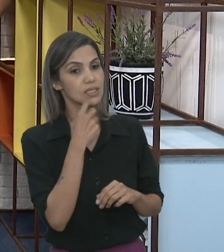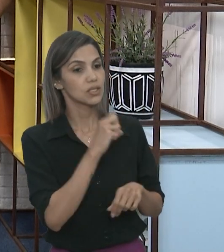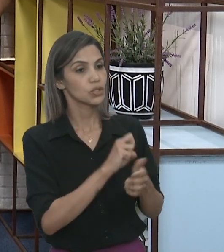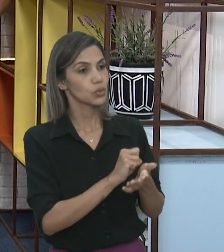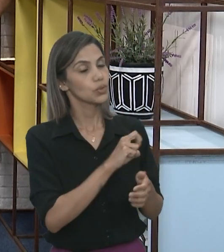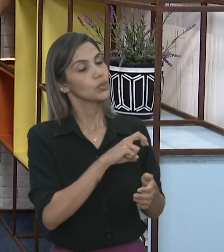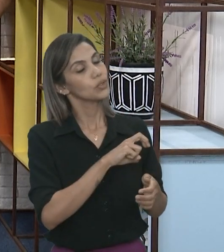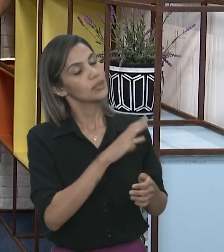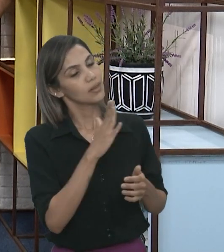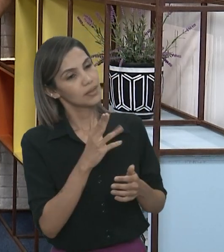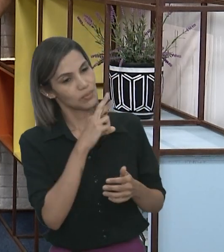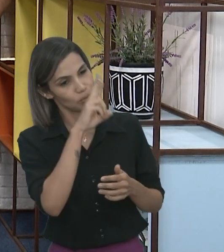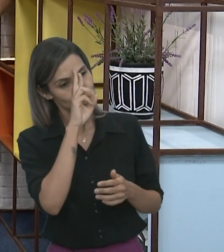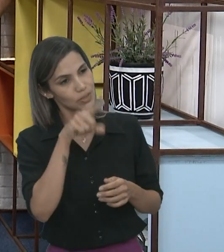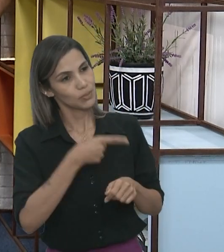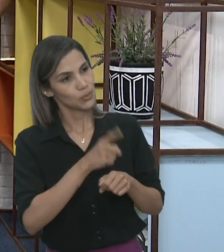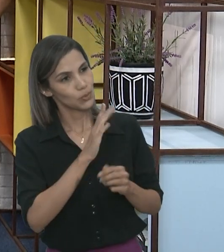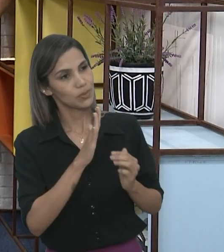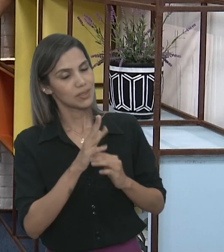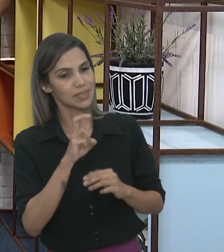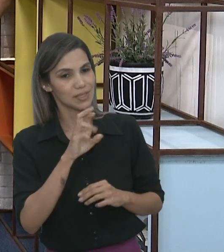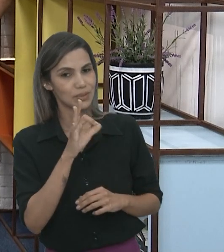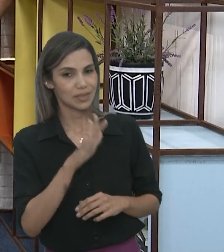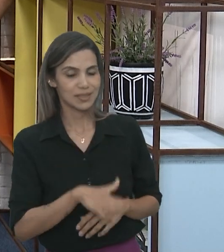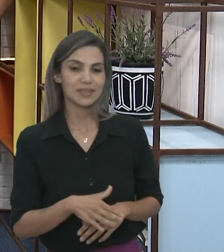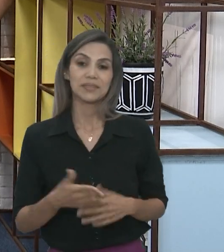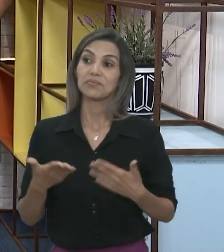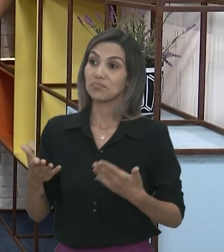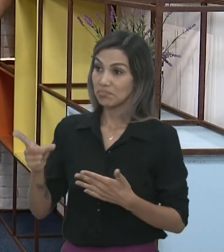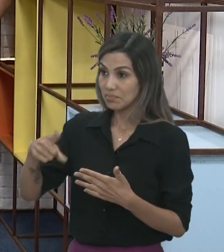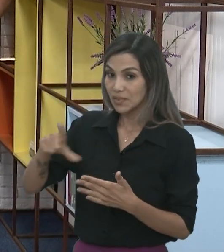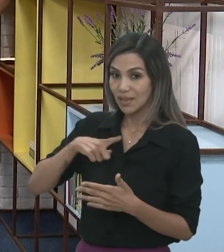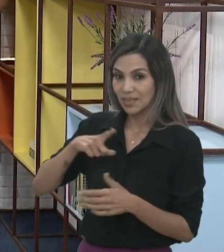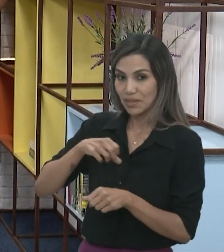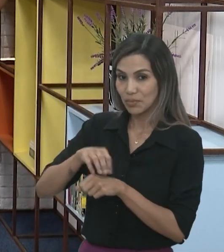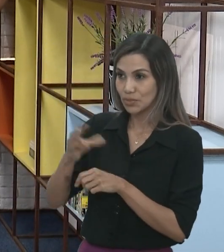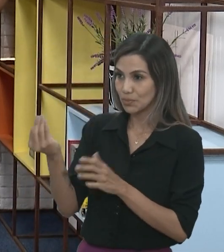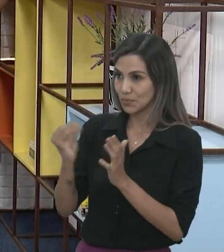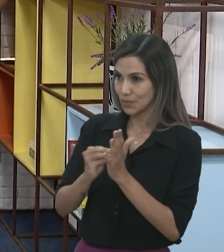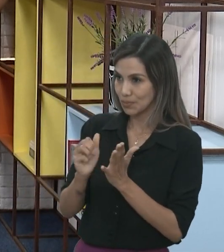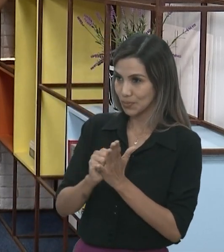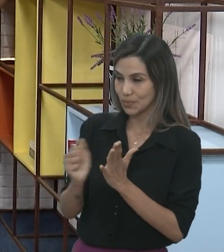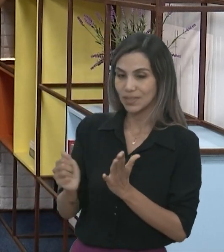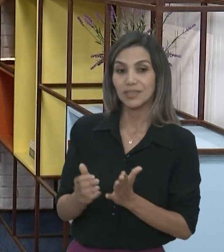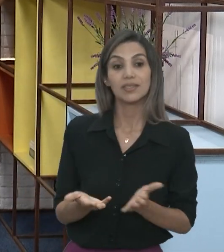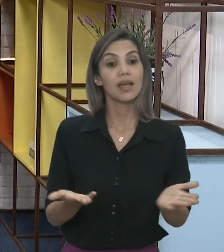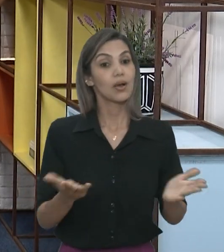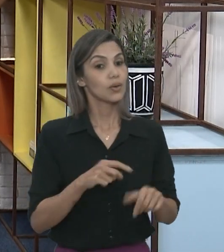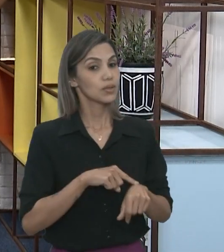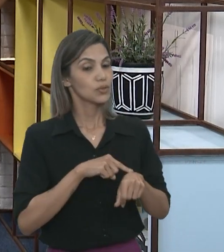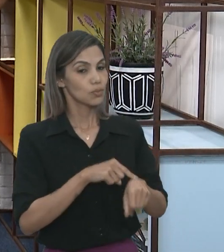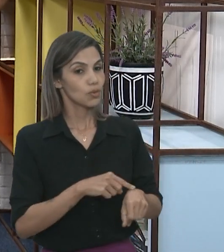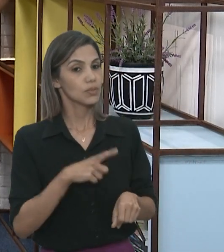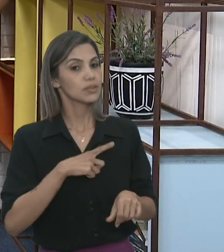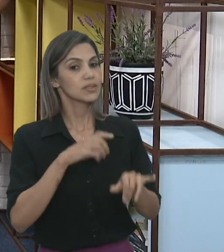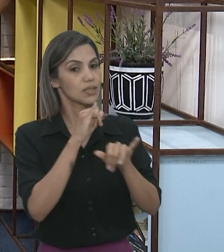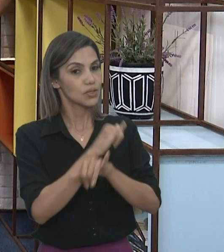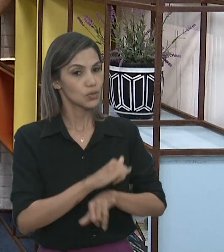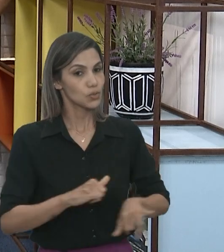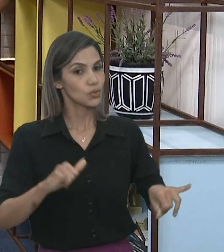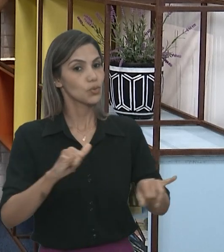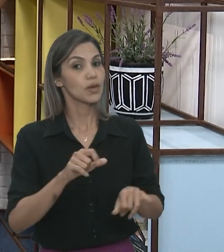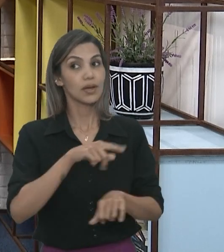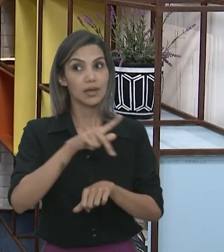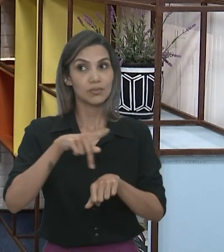da tarde. Muito bem, recado dado. É Temos isso. mais uma dica para vocês colocarem então aí na agenda. É isso mesmo, agora tá na hora, Cássio, de um recado que cruza até